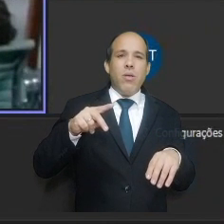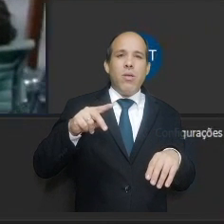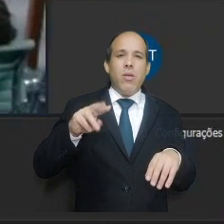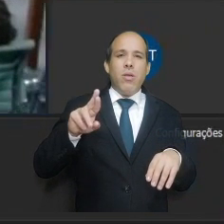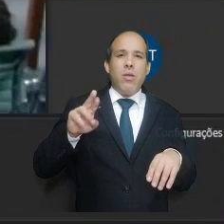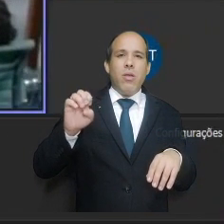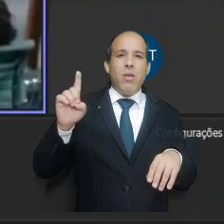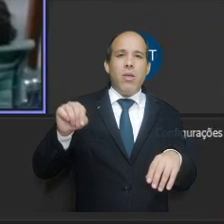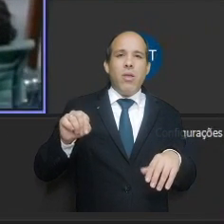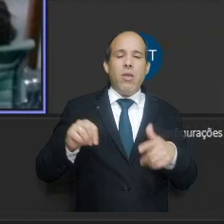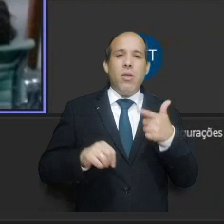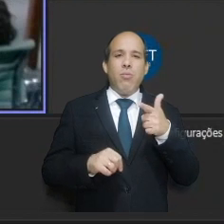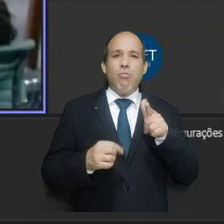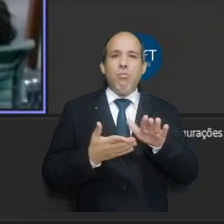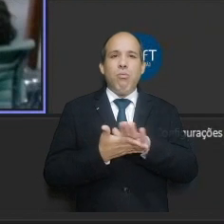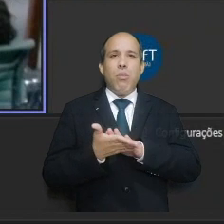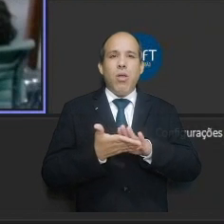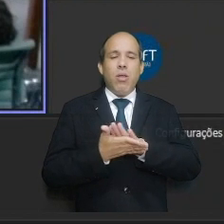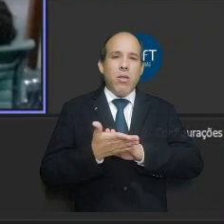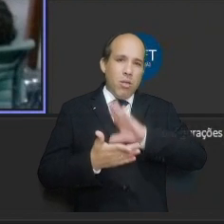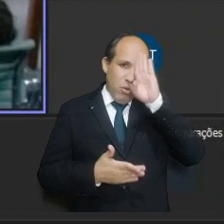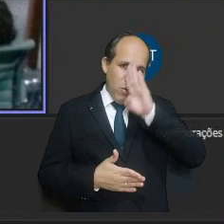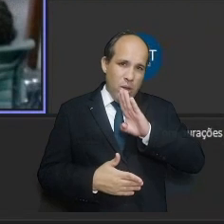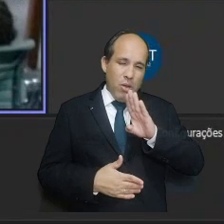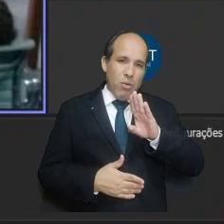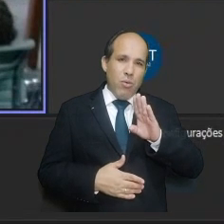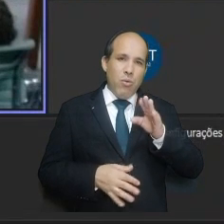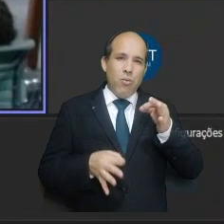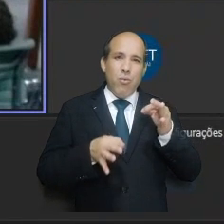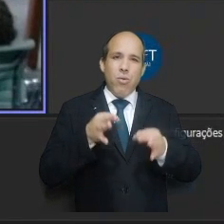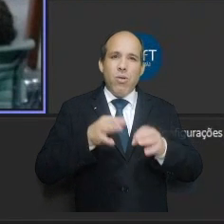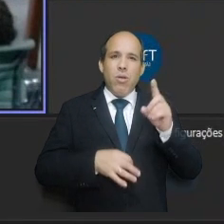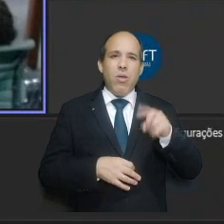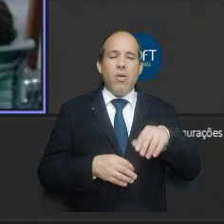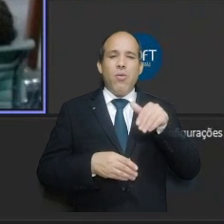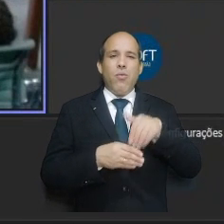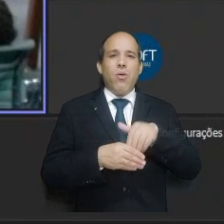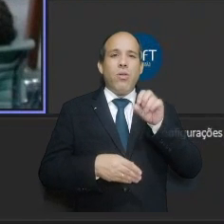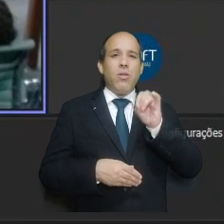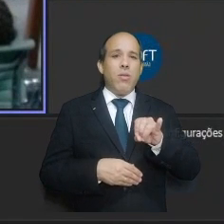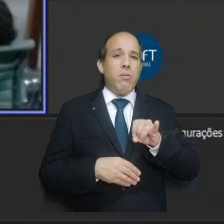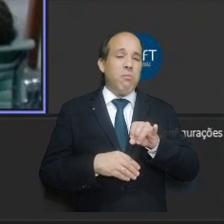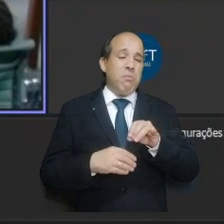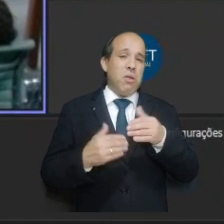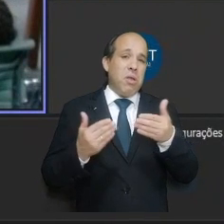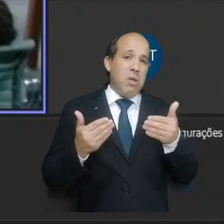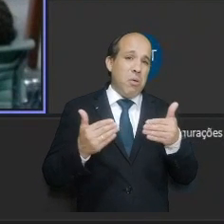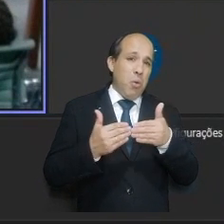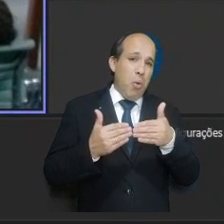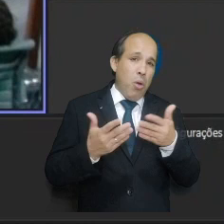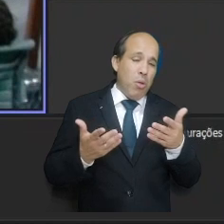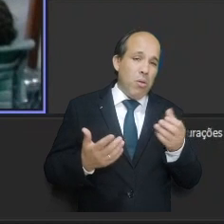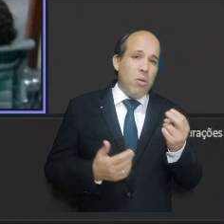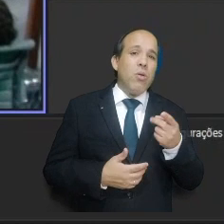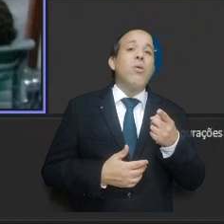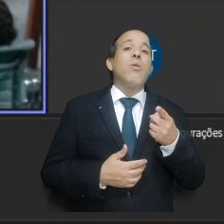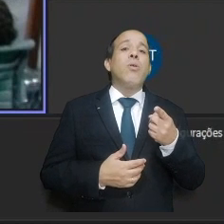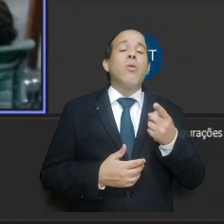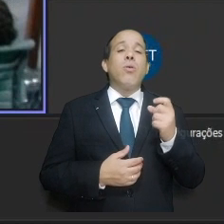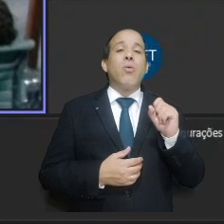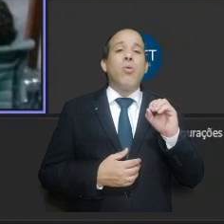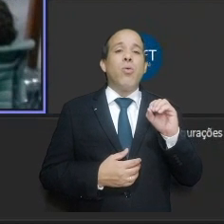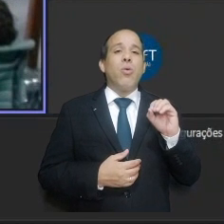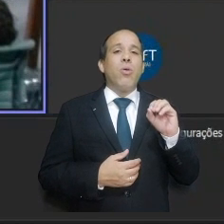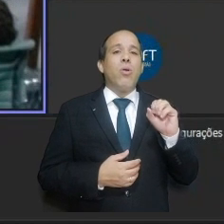9% para a parte ré, não há beneficiário de gratuidade de justiça, e este é o voto, presidente. Se atender, nós ouviríamos o doutor Oséias num outro